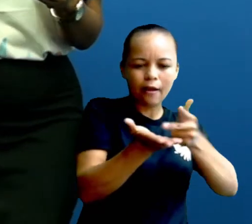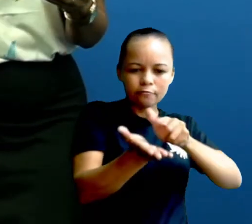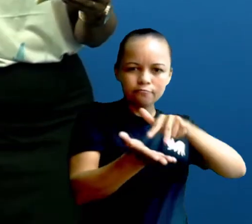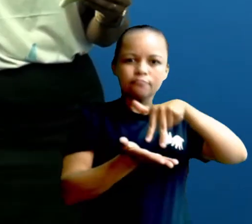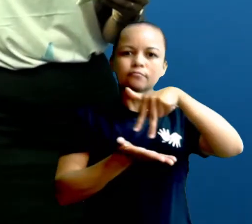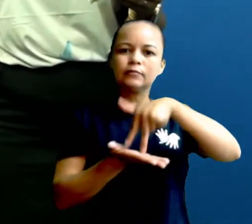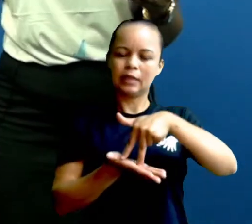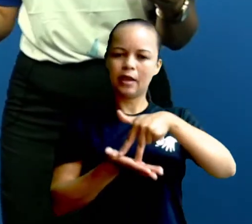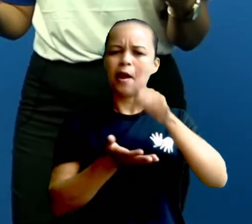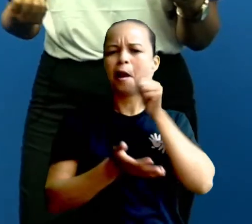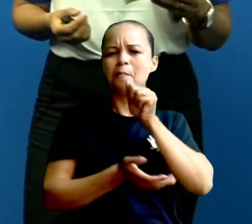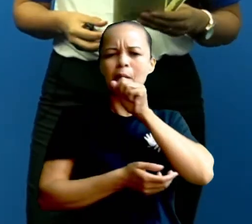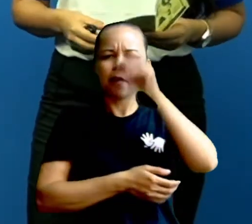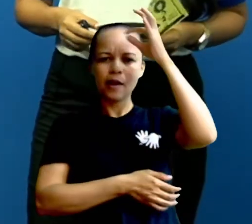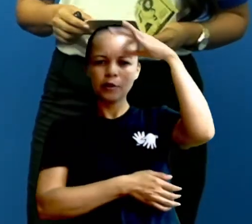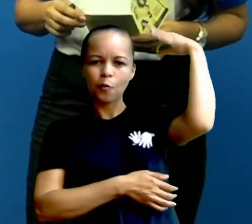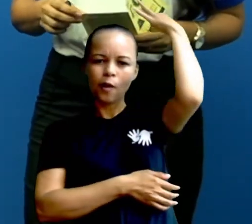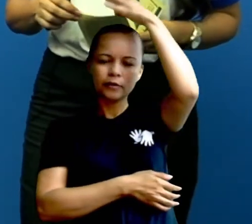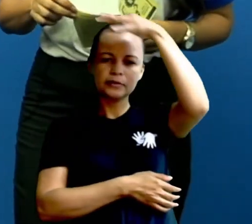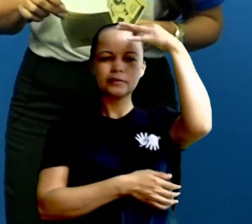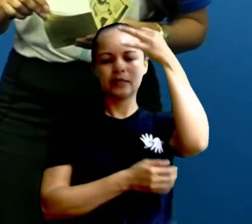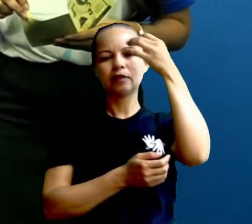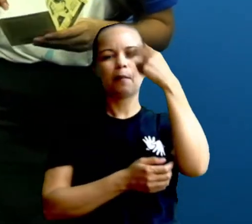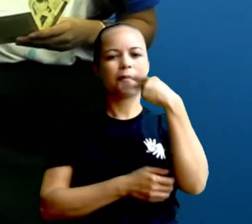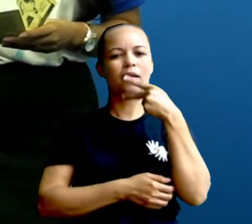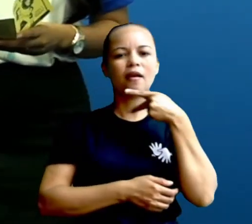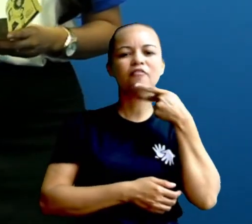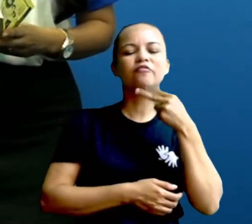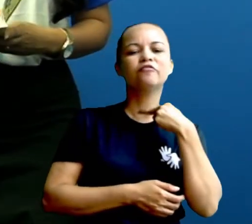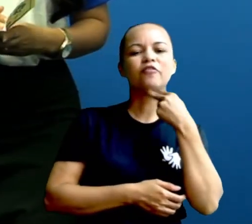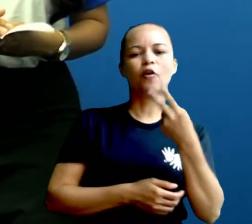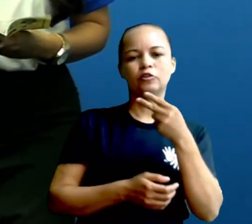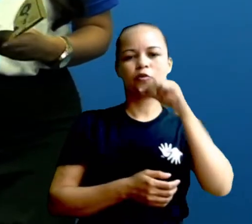levanta, uma mãe é uma santa, pela voz do menestrel.